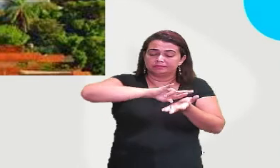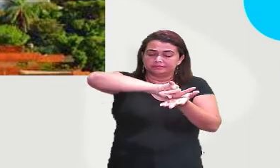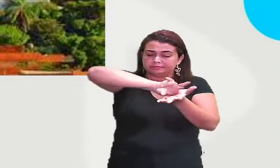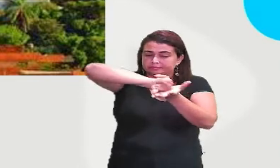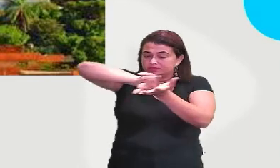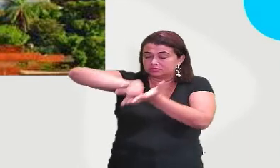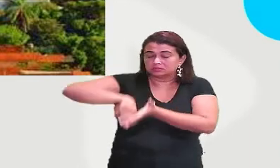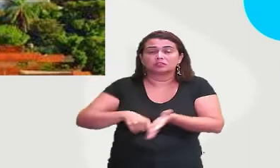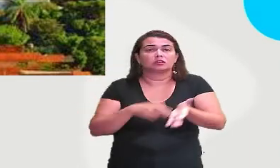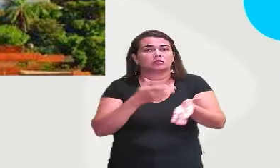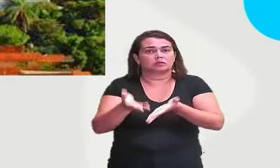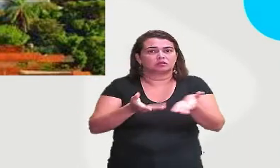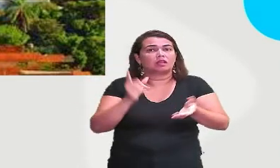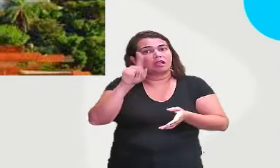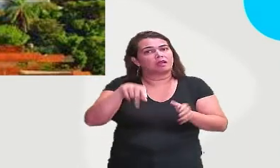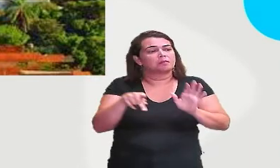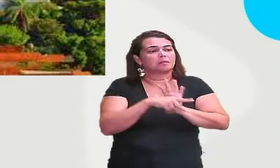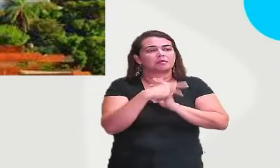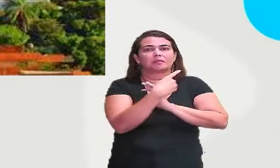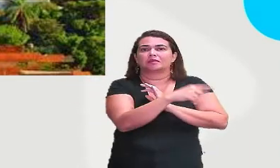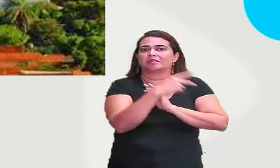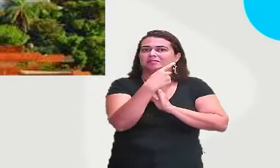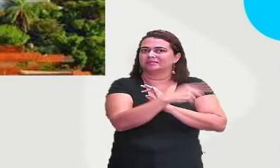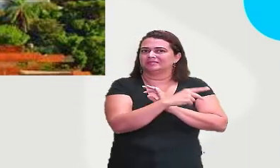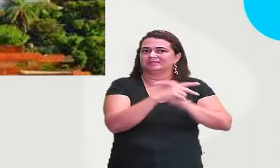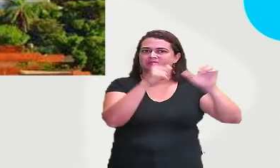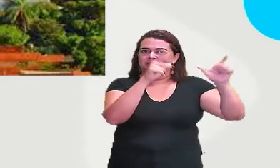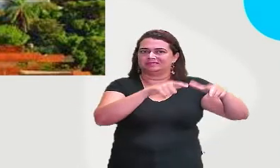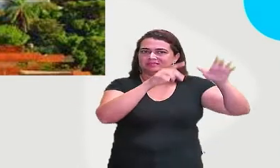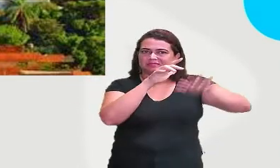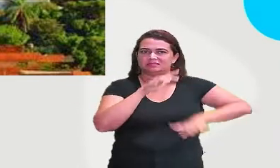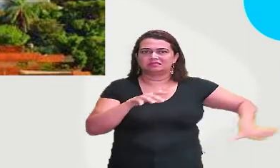que você vê muito a criação